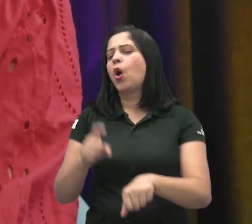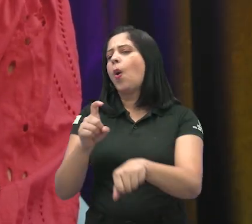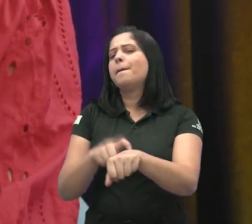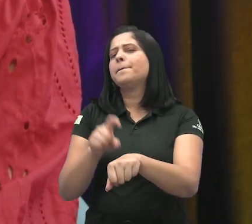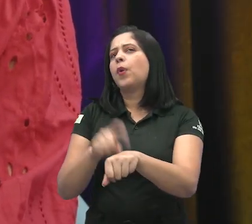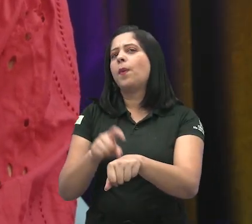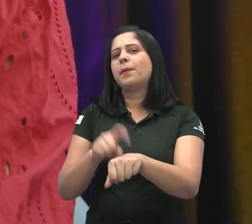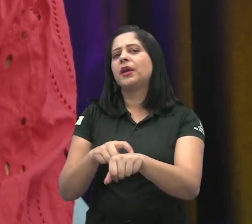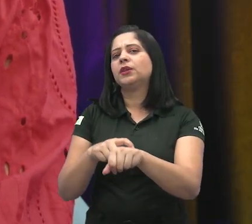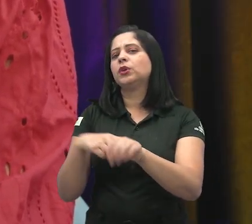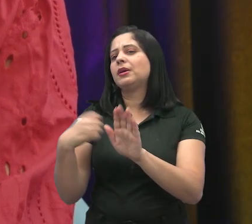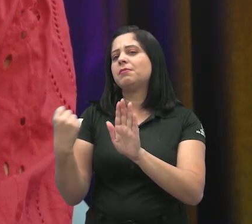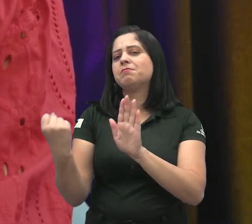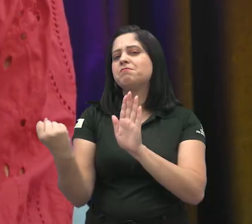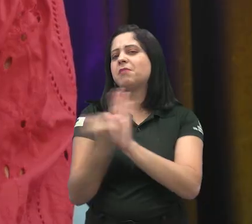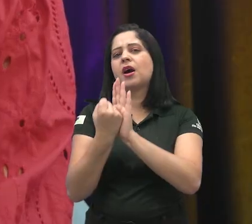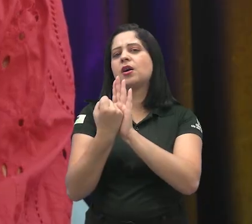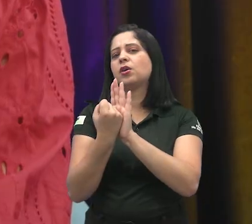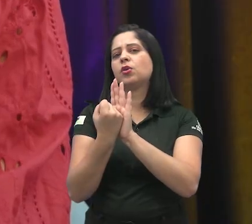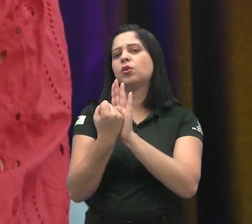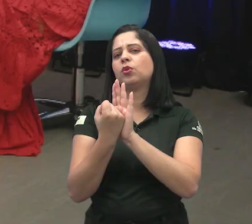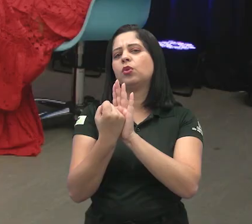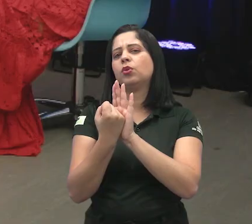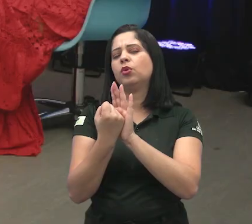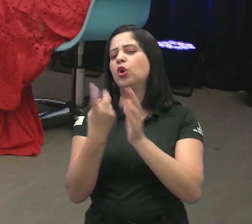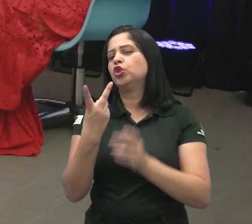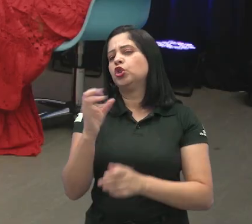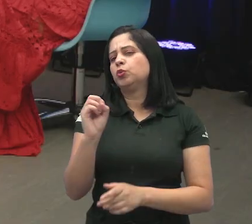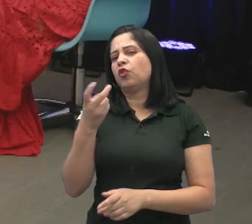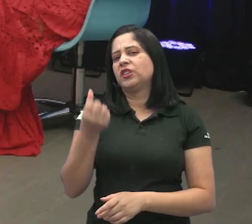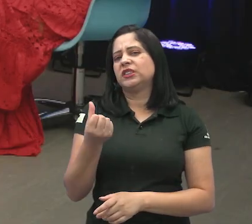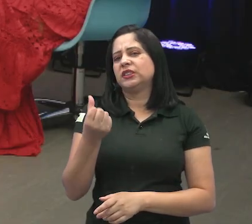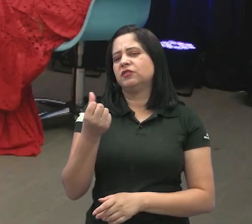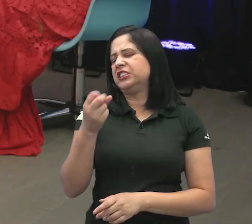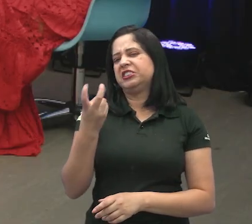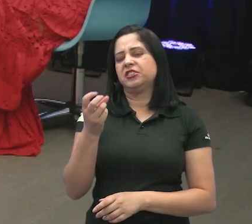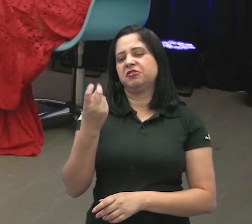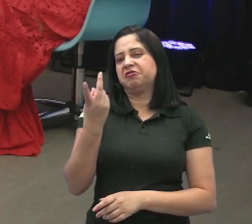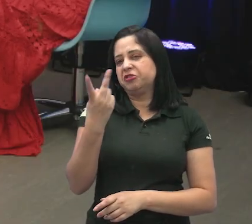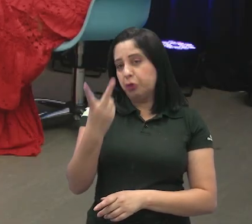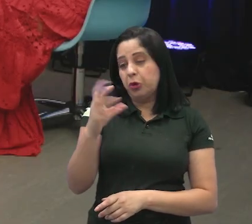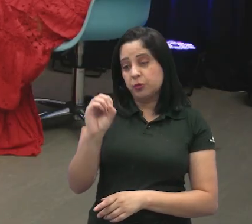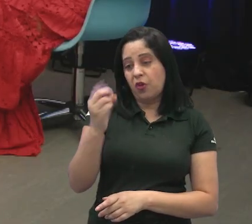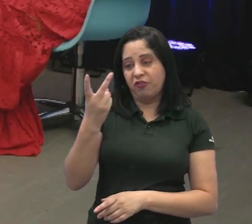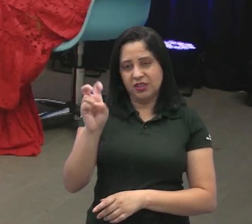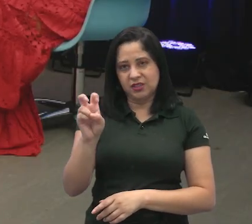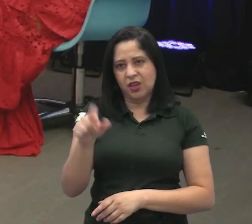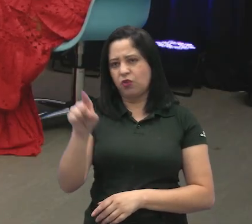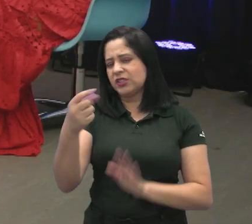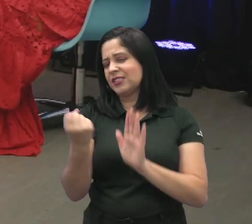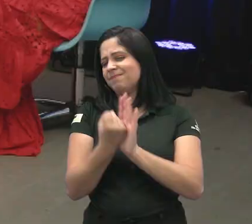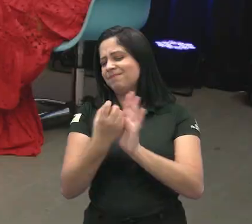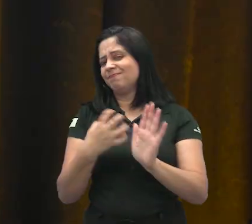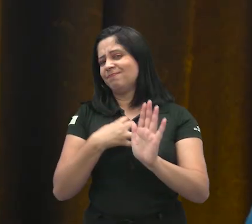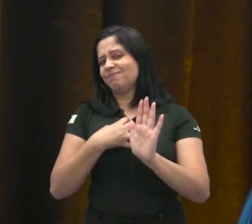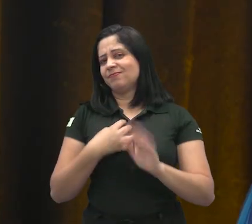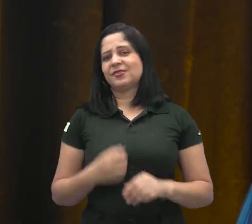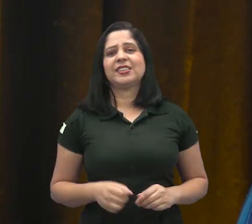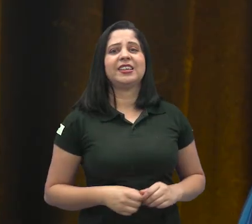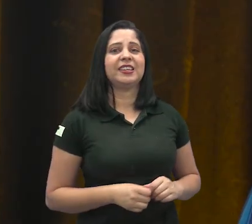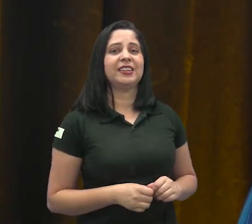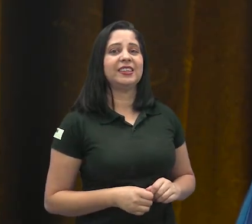as produções locais ao longo desse 2025? Tem alguma coisa que, assim, pode ser até para você, que marcou mais fortemente aí das